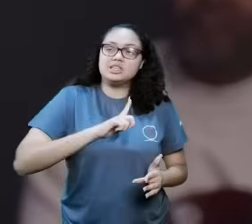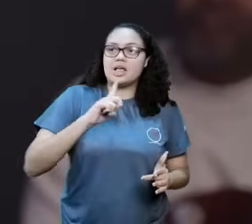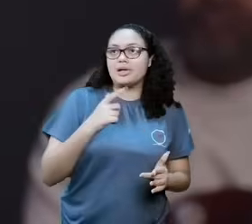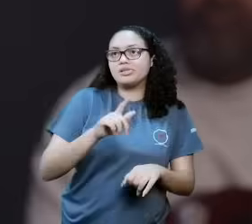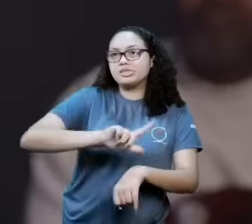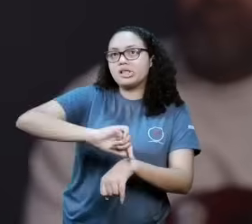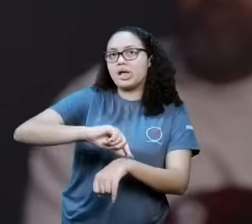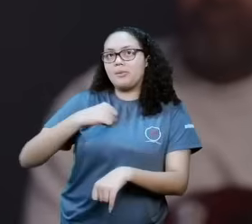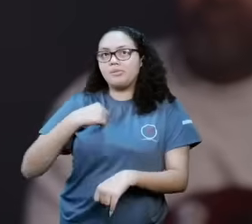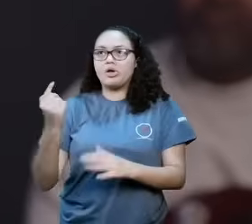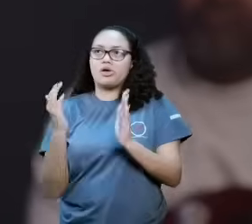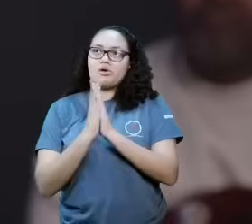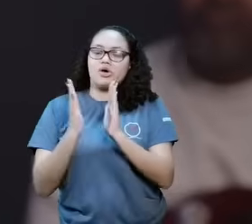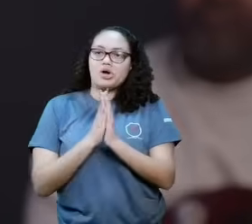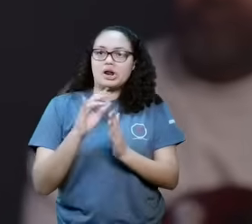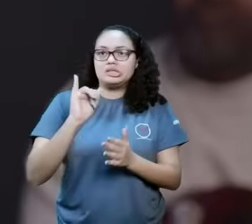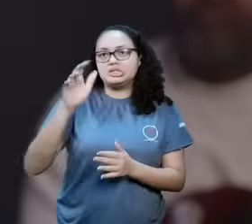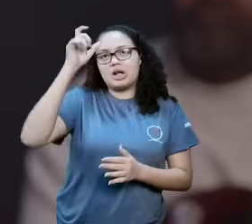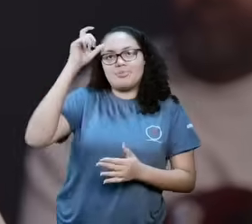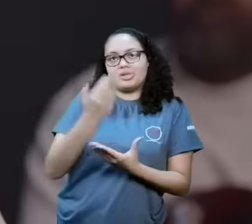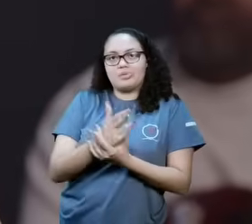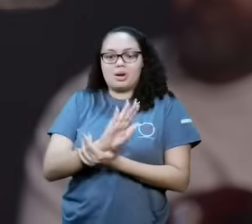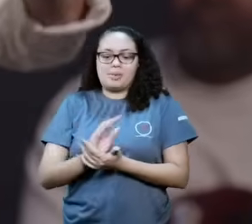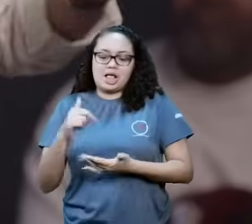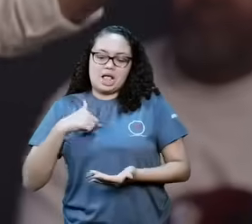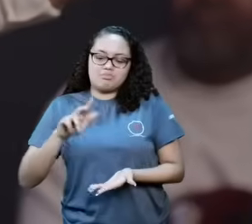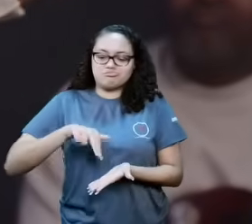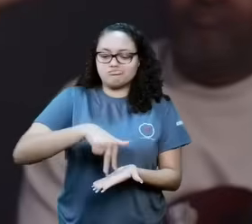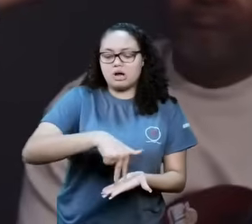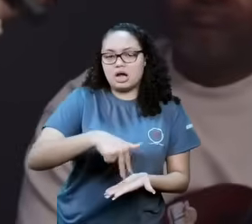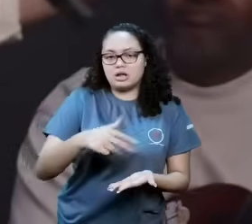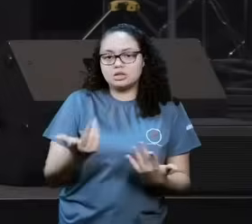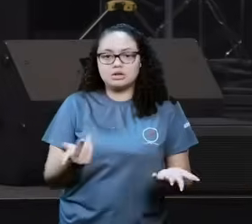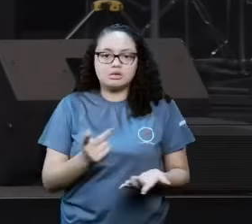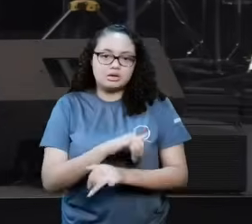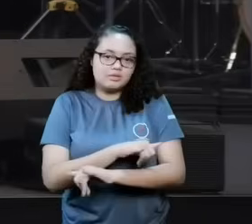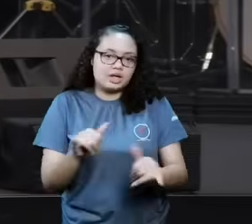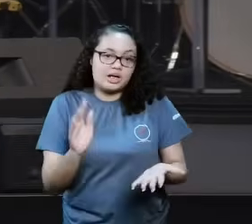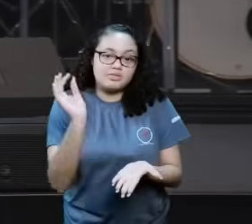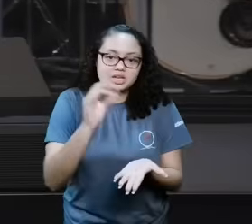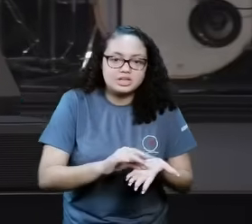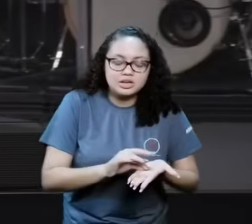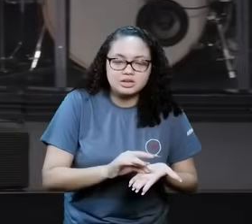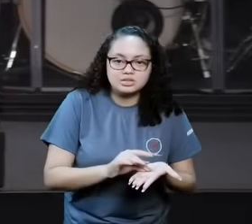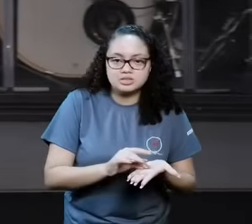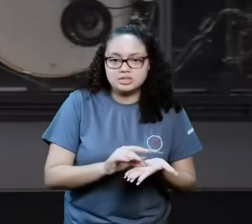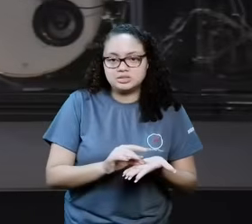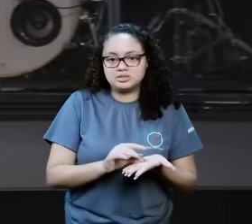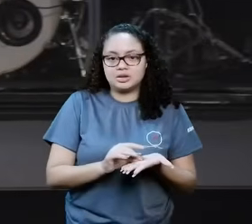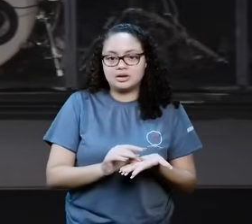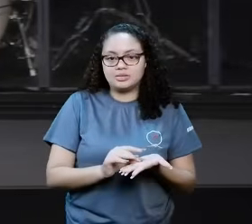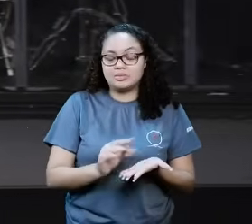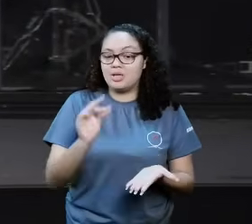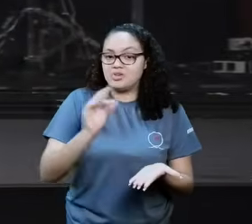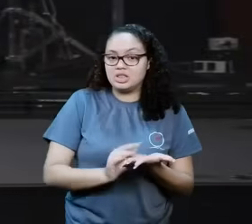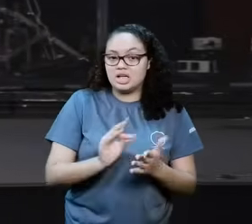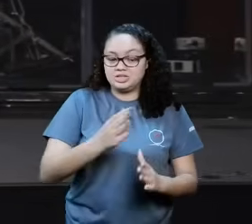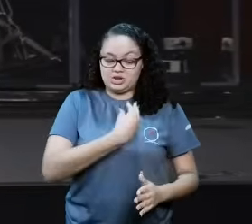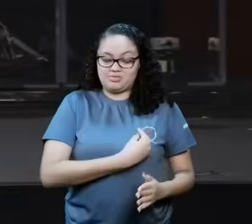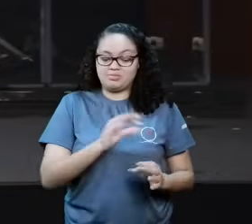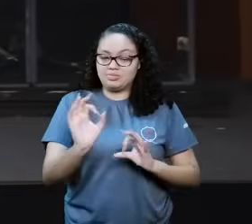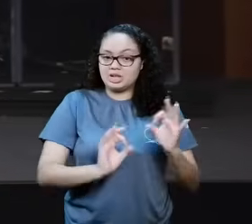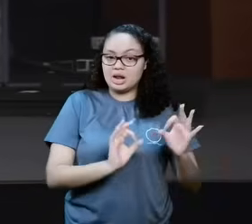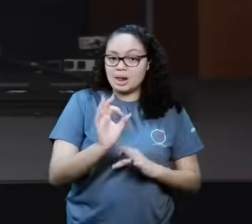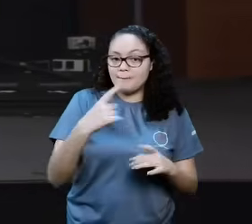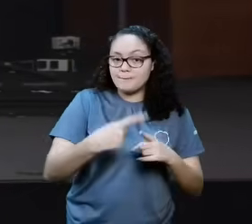necessidade, eu jejuo. Se o diabo perturbar a minha casa, eu me posiciono. Então, vamos falar a verdade, gente. A verdade é que a vida está desorganizada